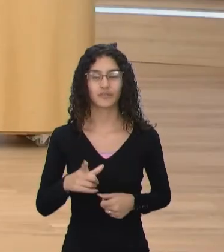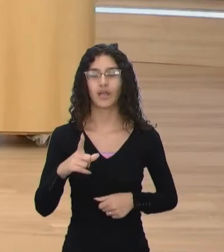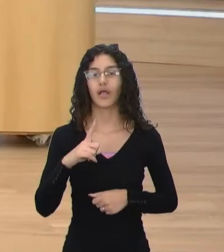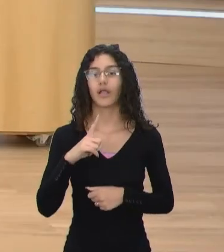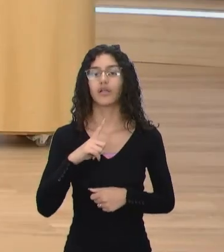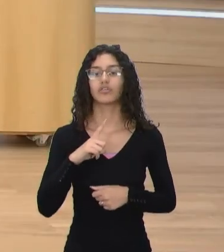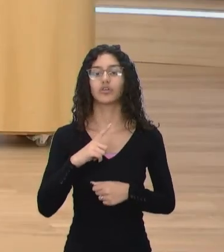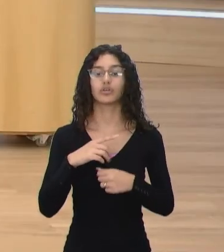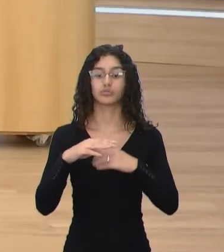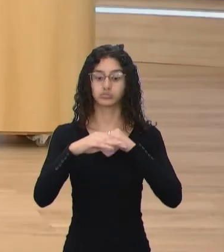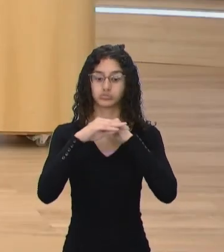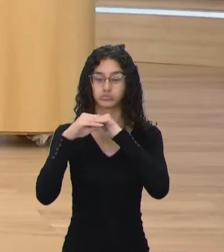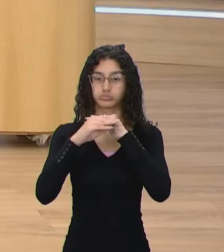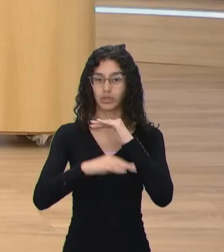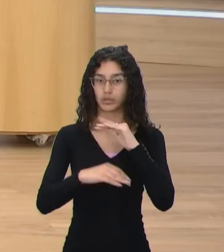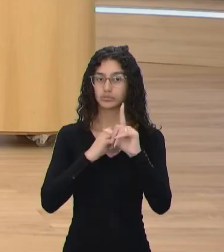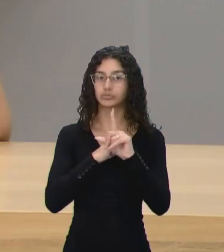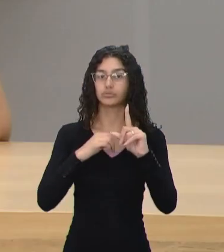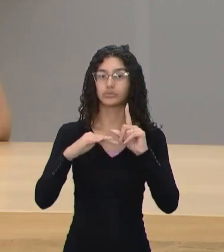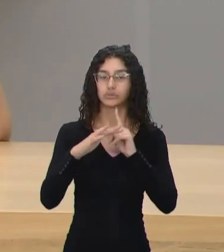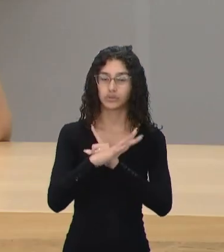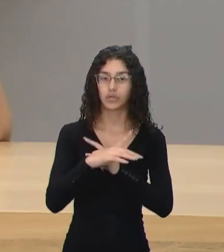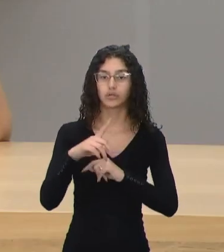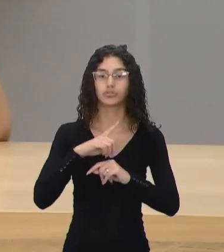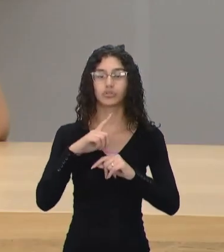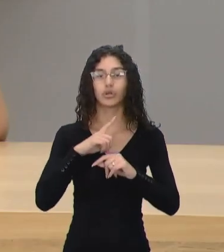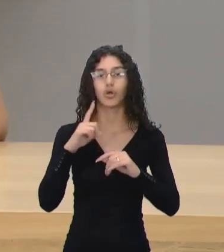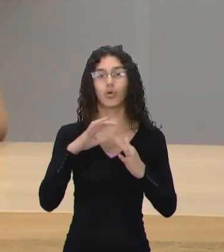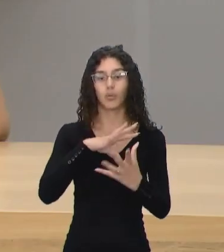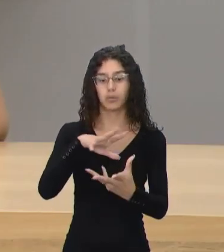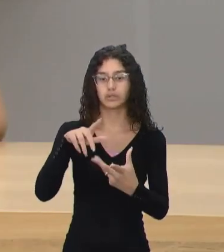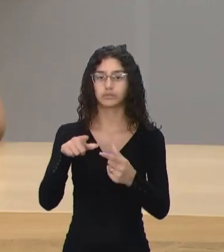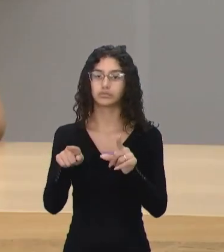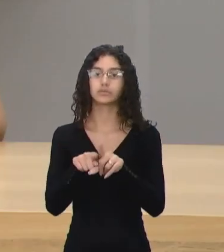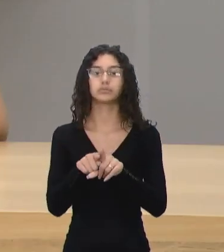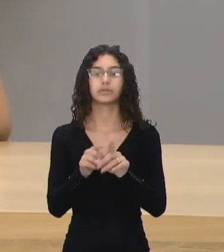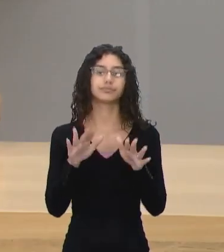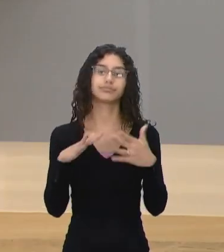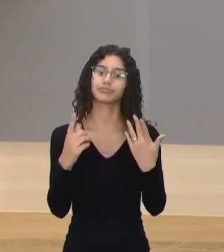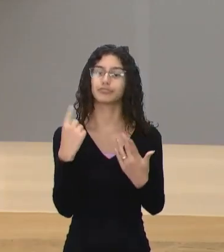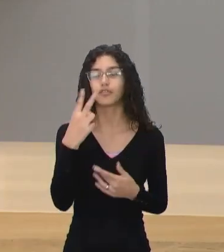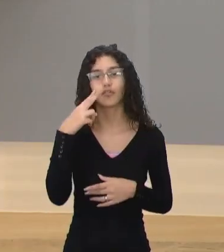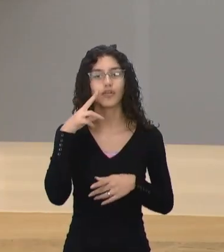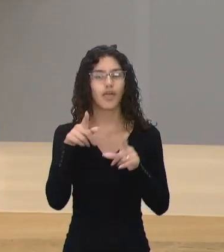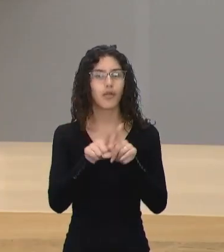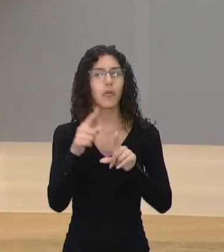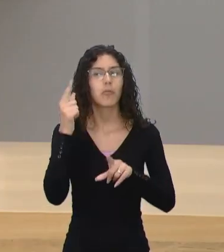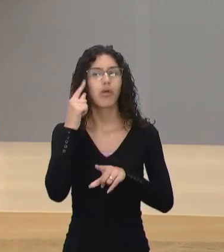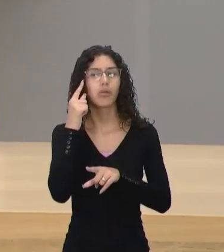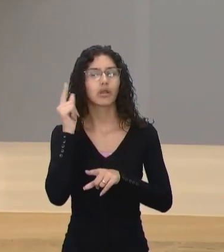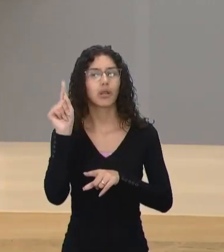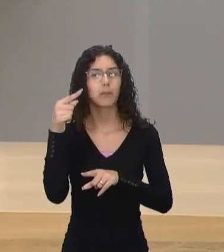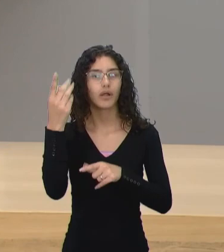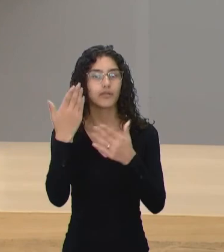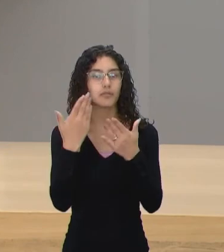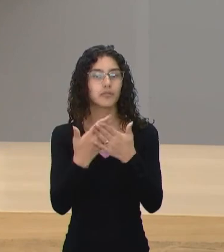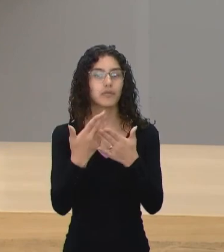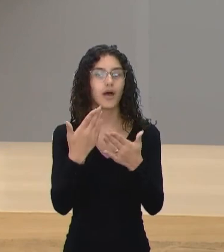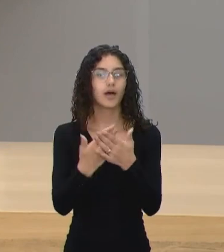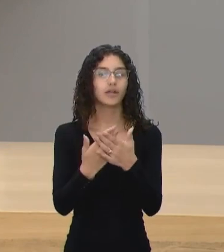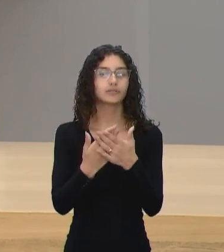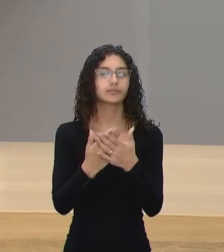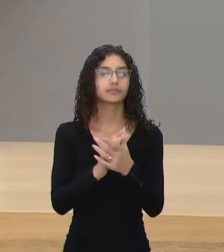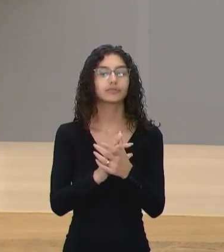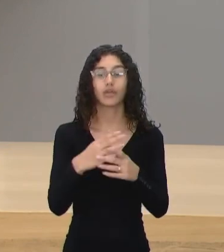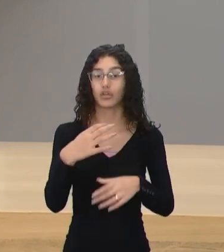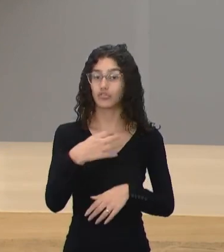respeito de desigualdade social, sobre globalização, enfim. A gente vai ver um pouco do pensamento dele na próxima aula em